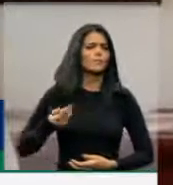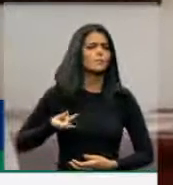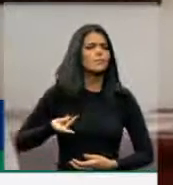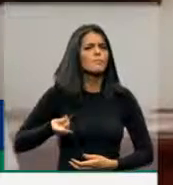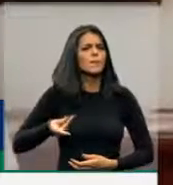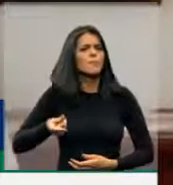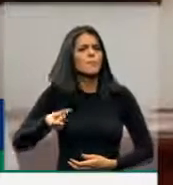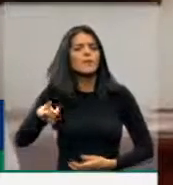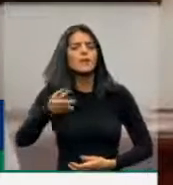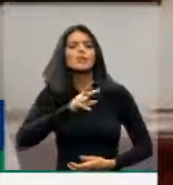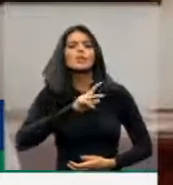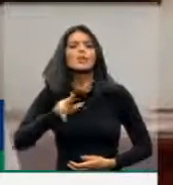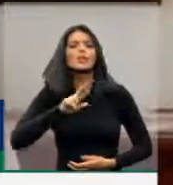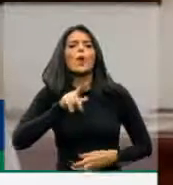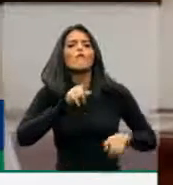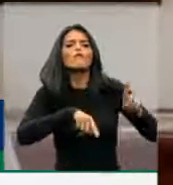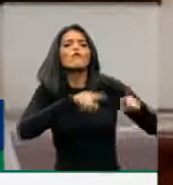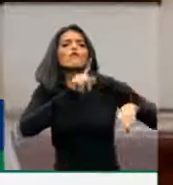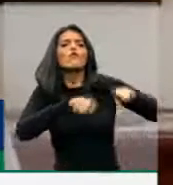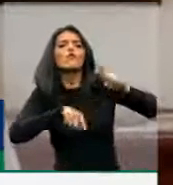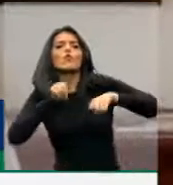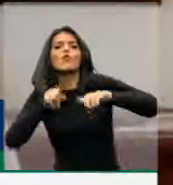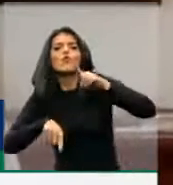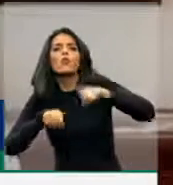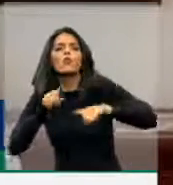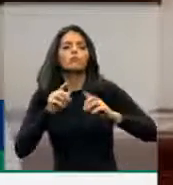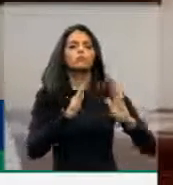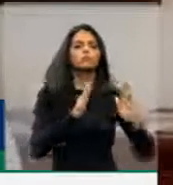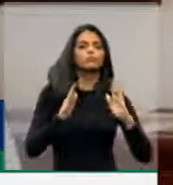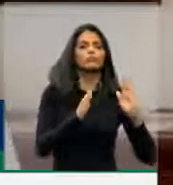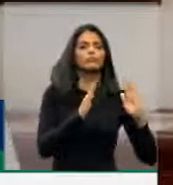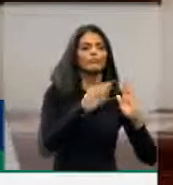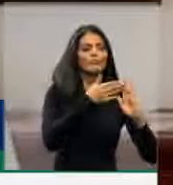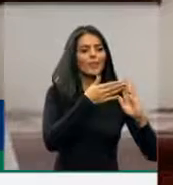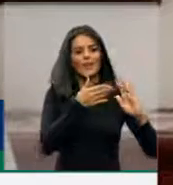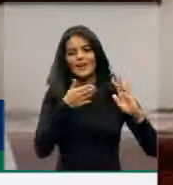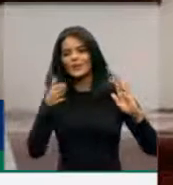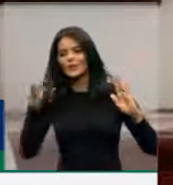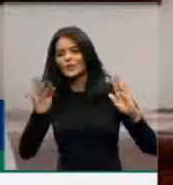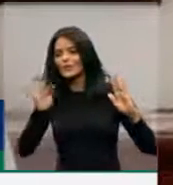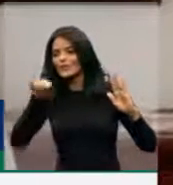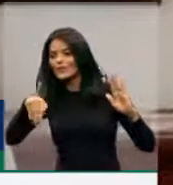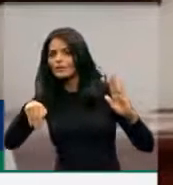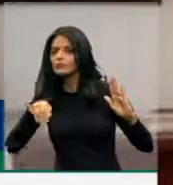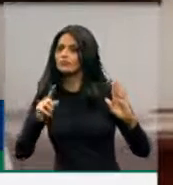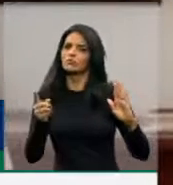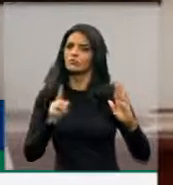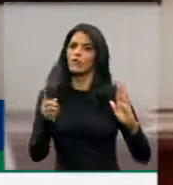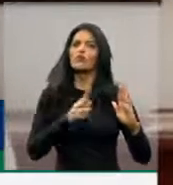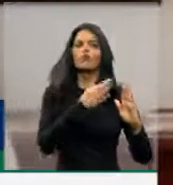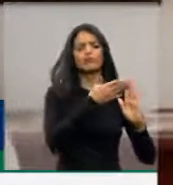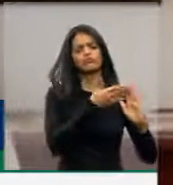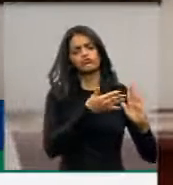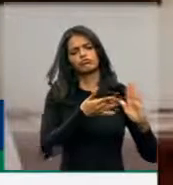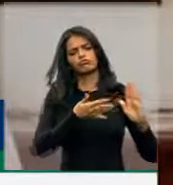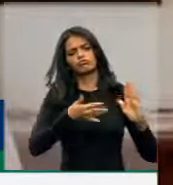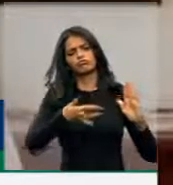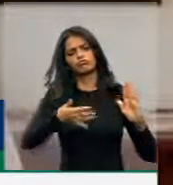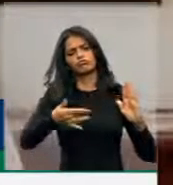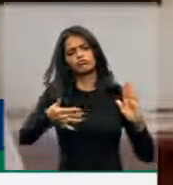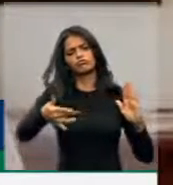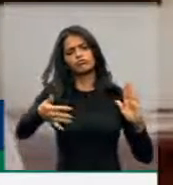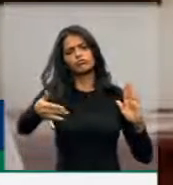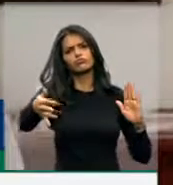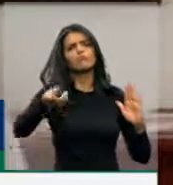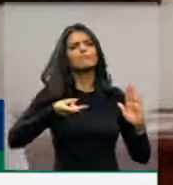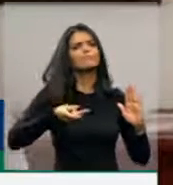ficará aí ao sabor da flutuação de um período específico de funcionamento, um Fundeb que garanta